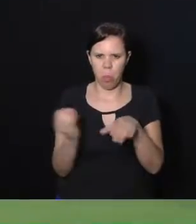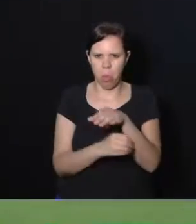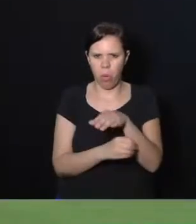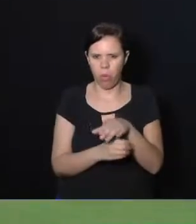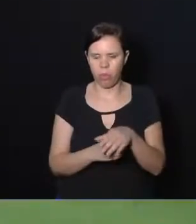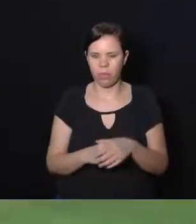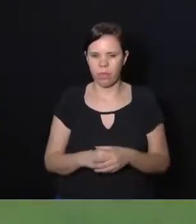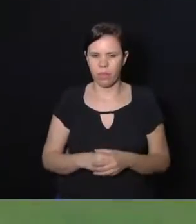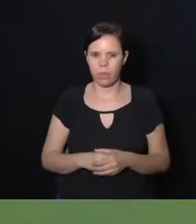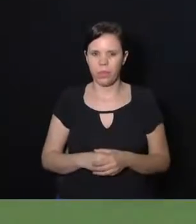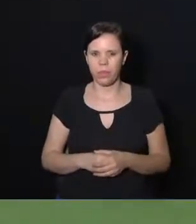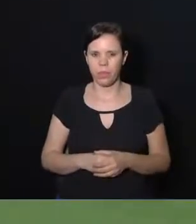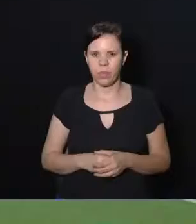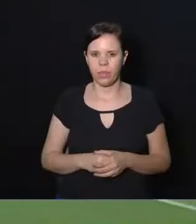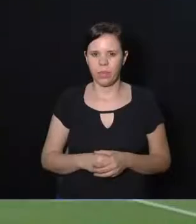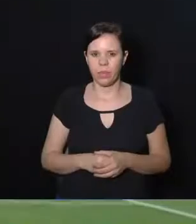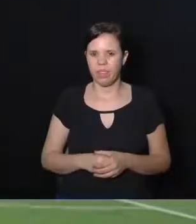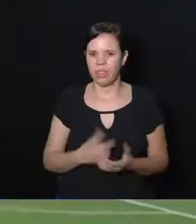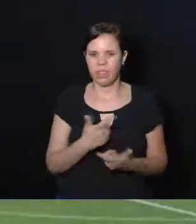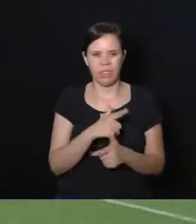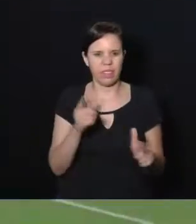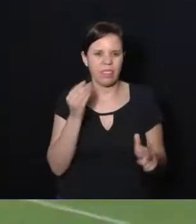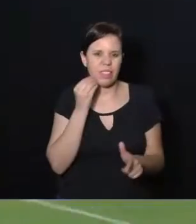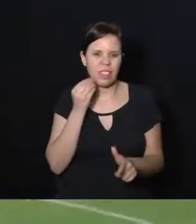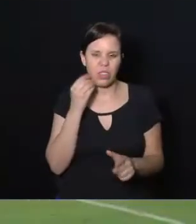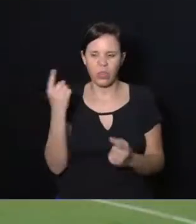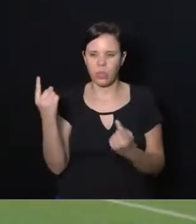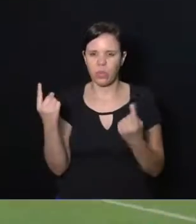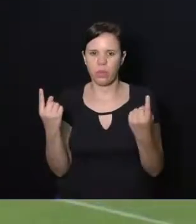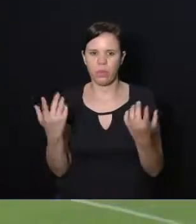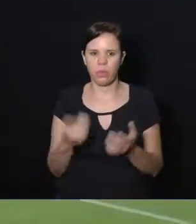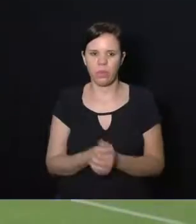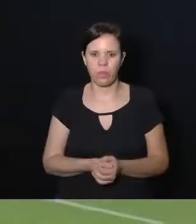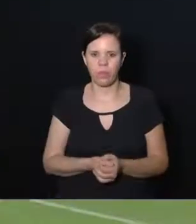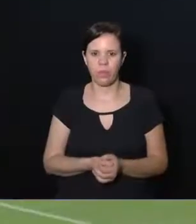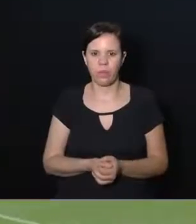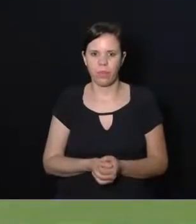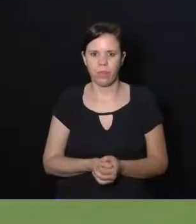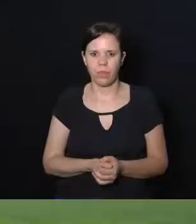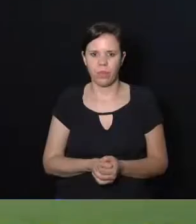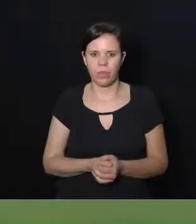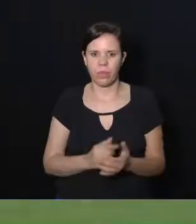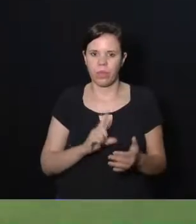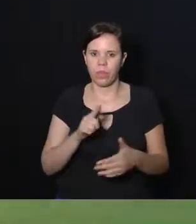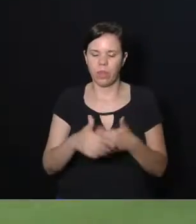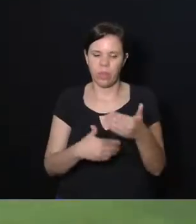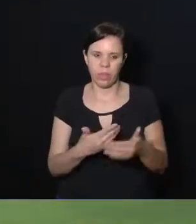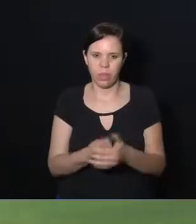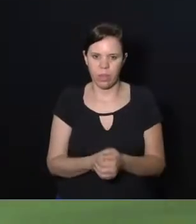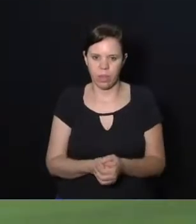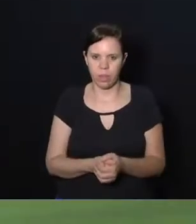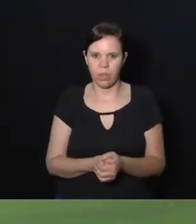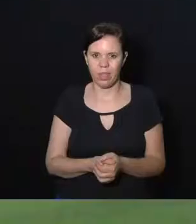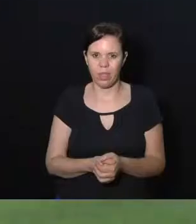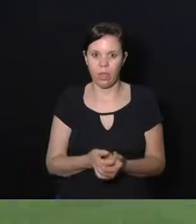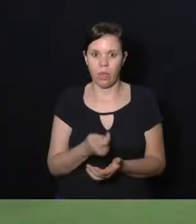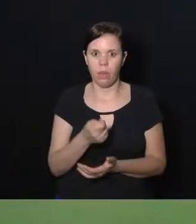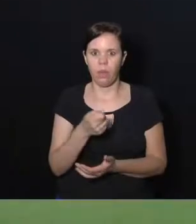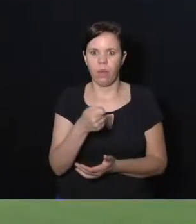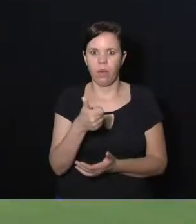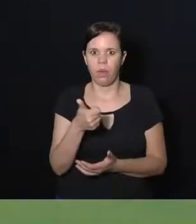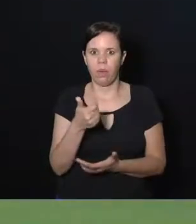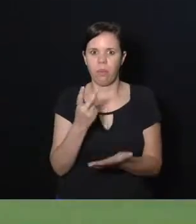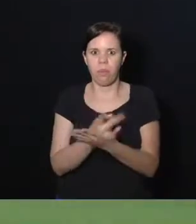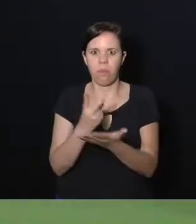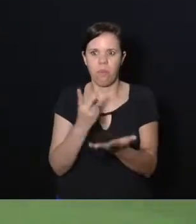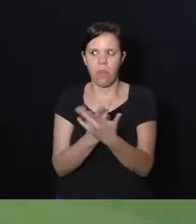canto direito de Ivan, sem chances, 1-1. E logo em seguida, um déjà vu, praticamente